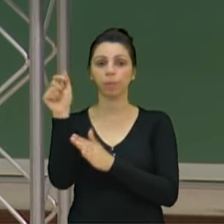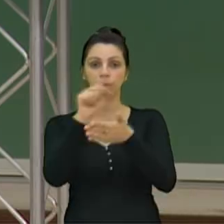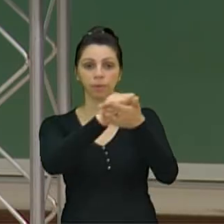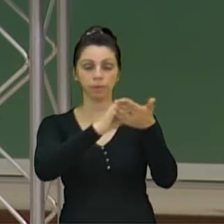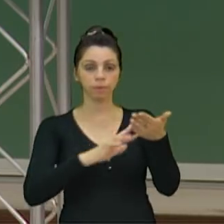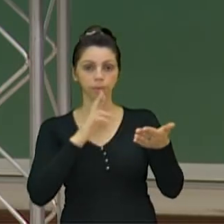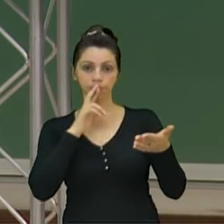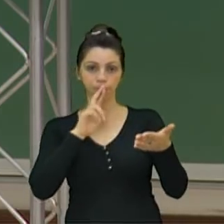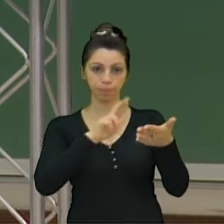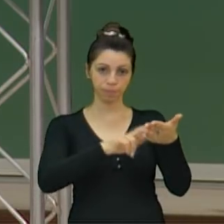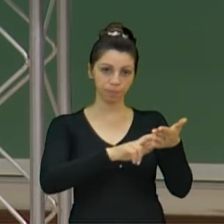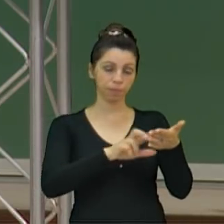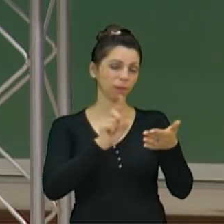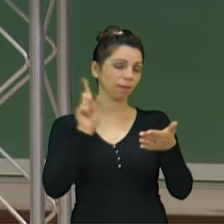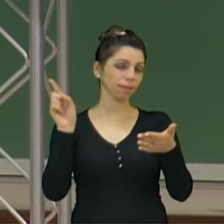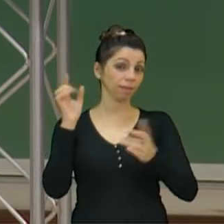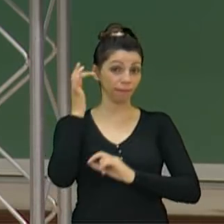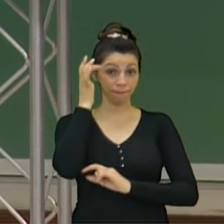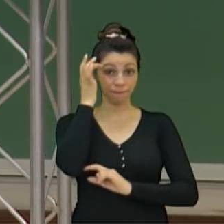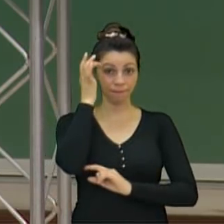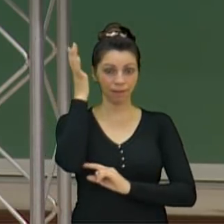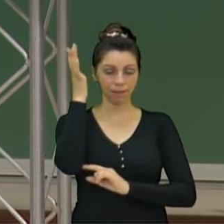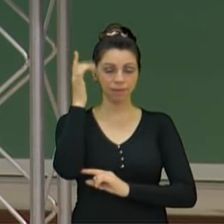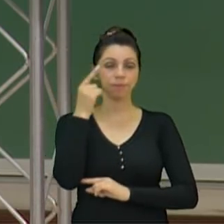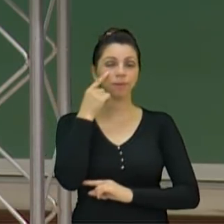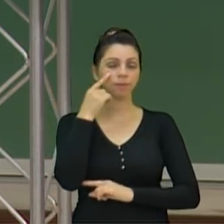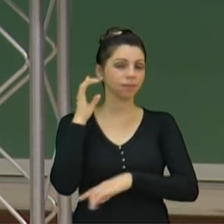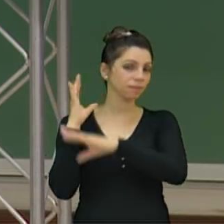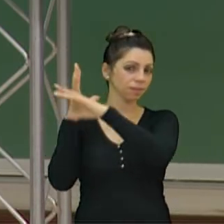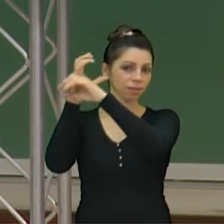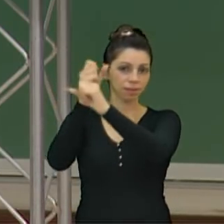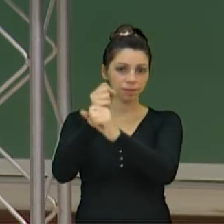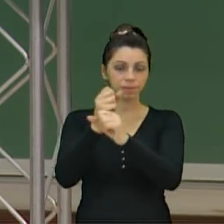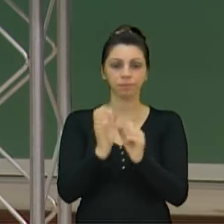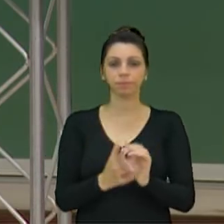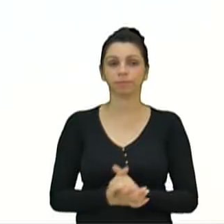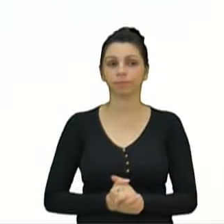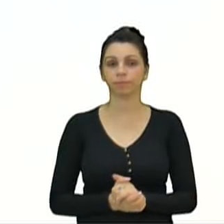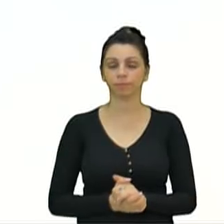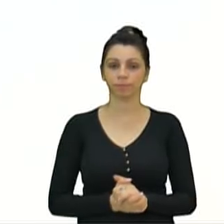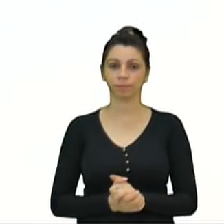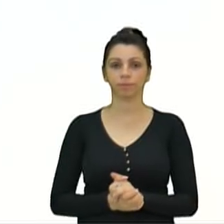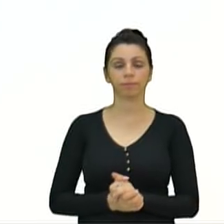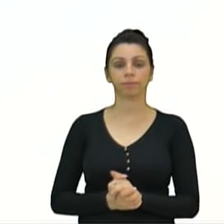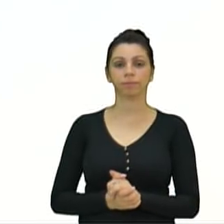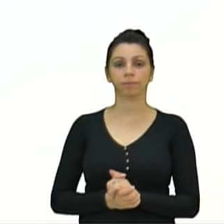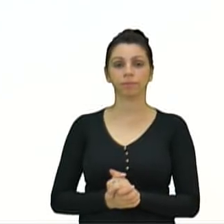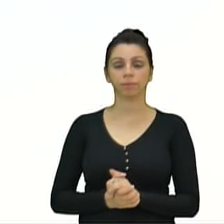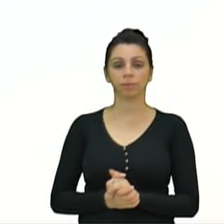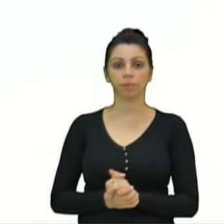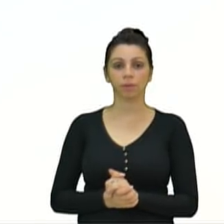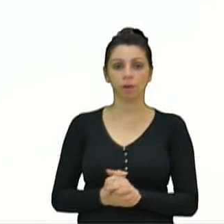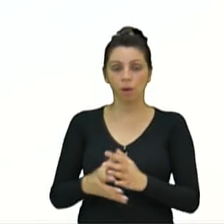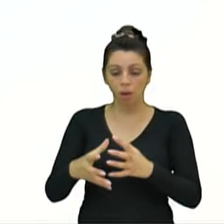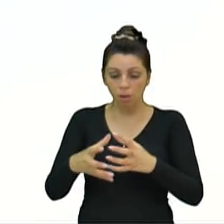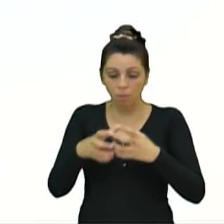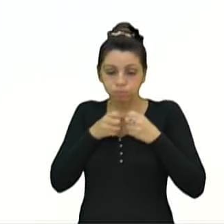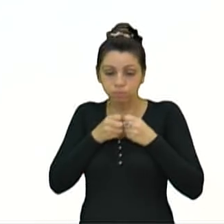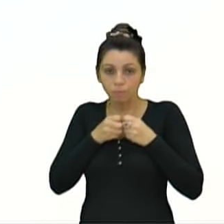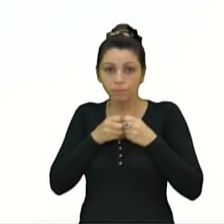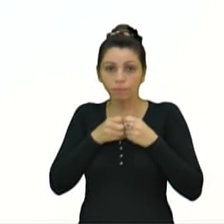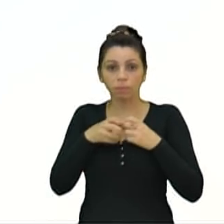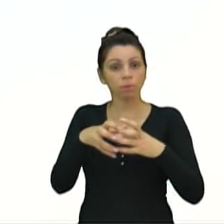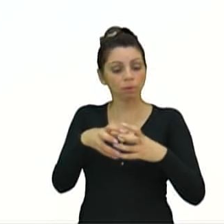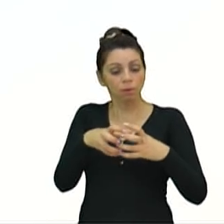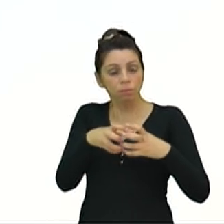você responder e esse tá bem fácil. Vamos ver se você lembra da aula passada. A contração do coração, quando ele